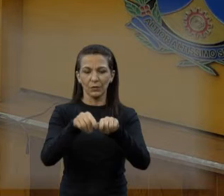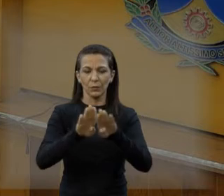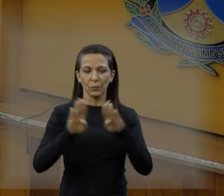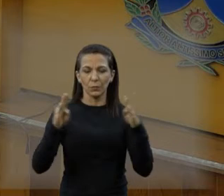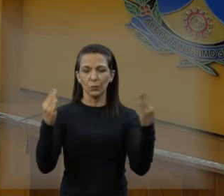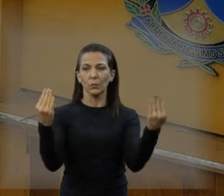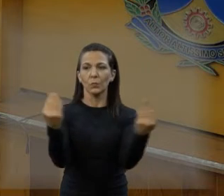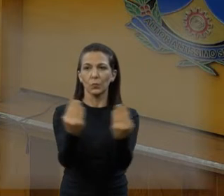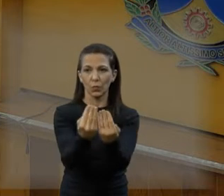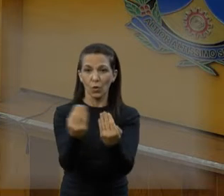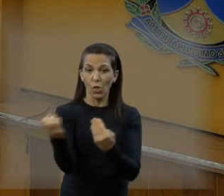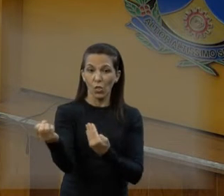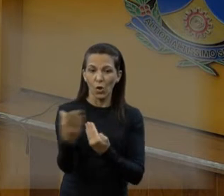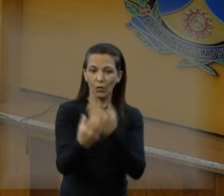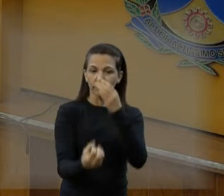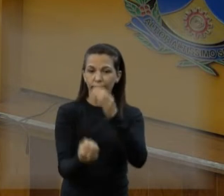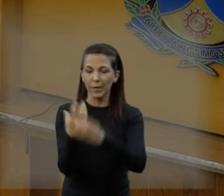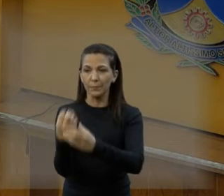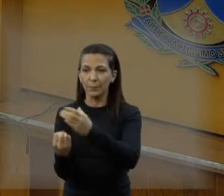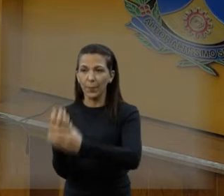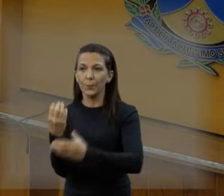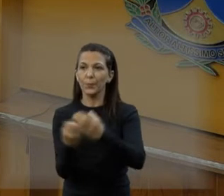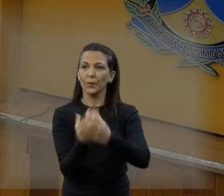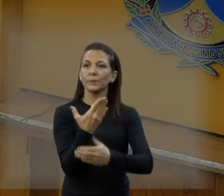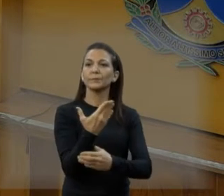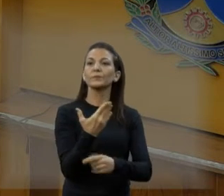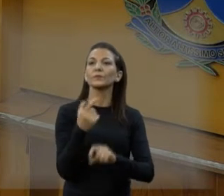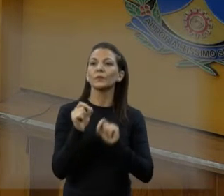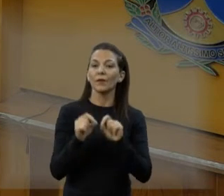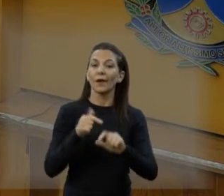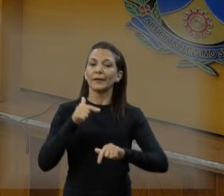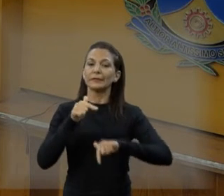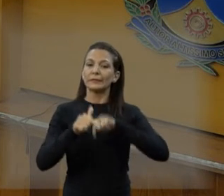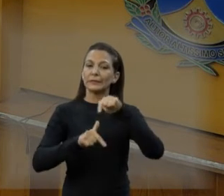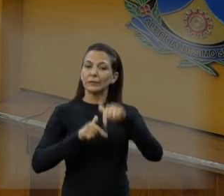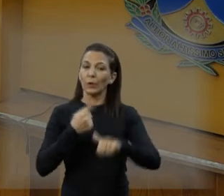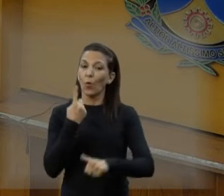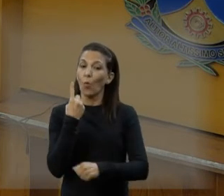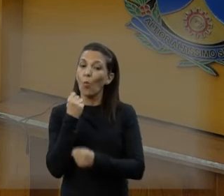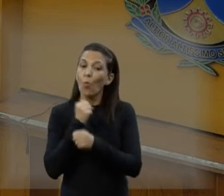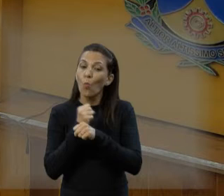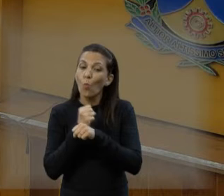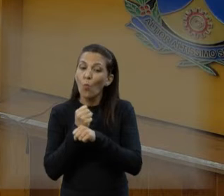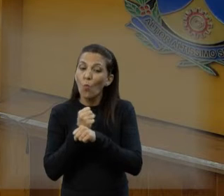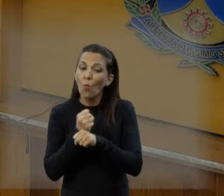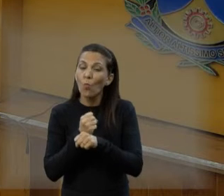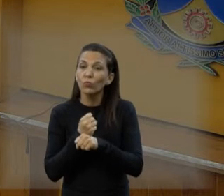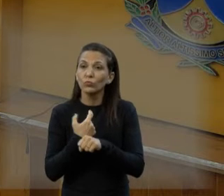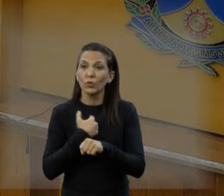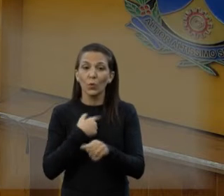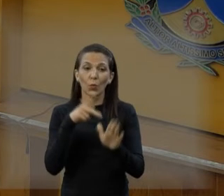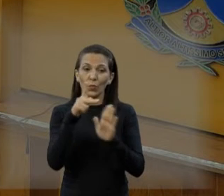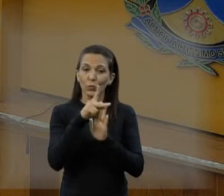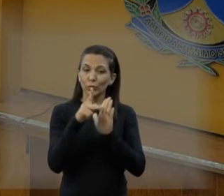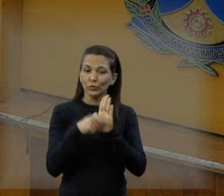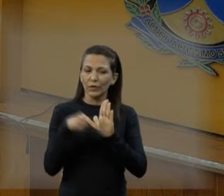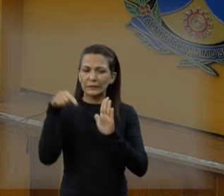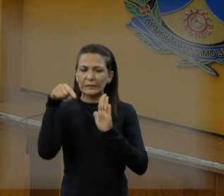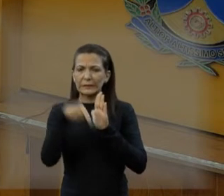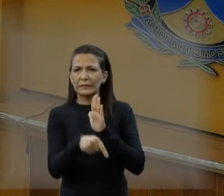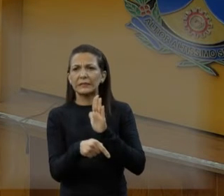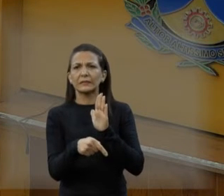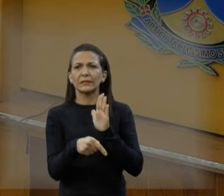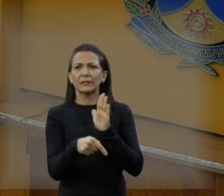Presidente e foi um trabalho de mais um ano não trouxe esse projeto aqui